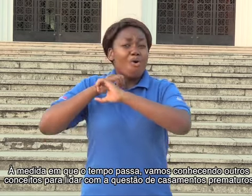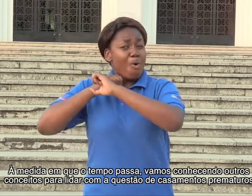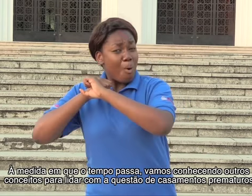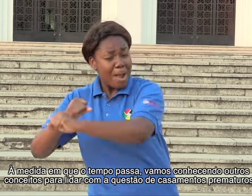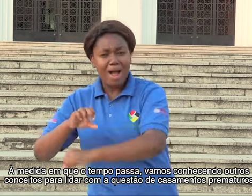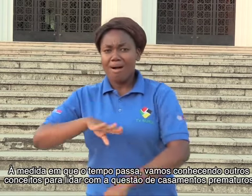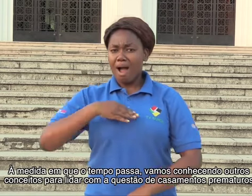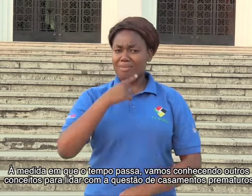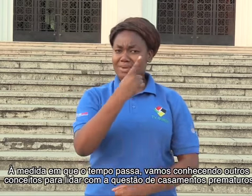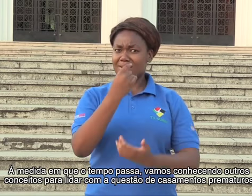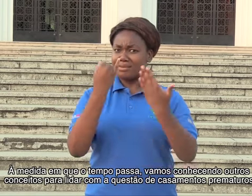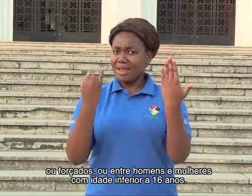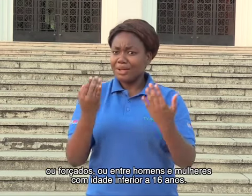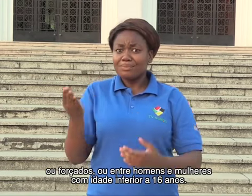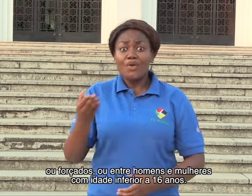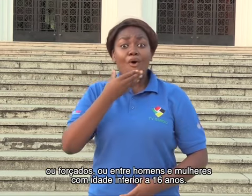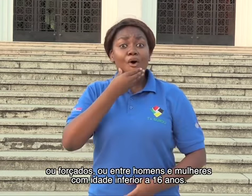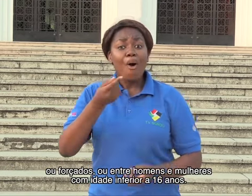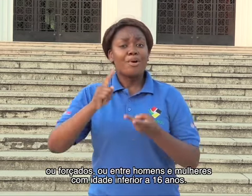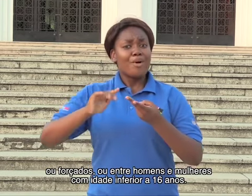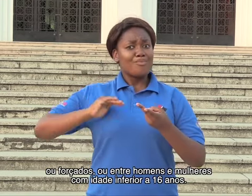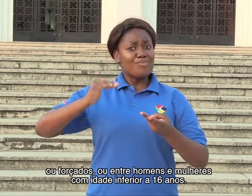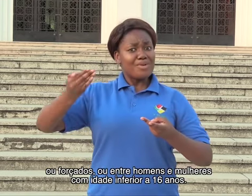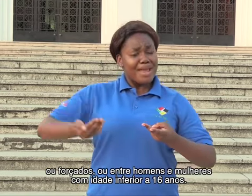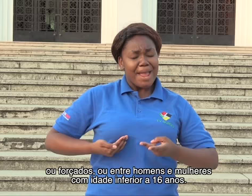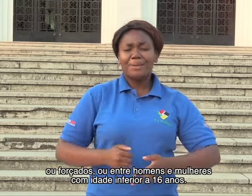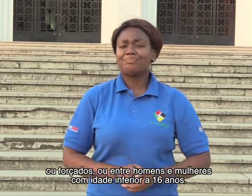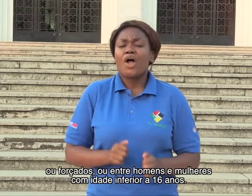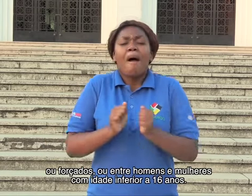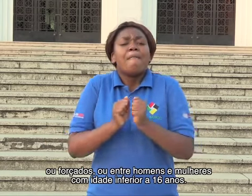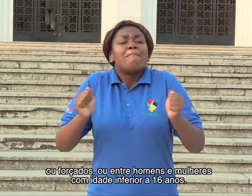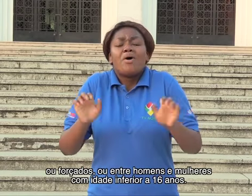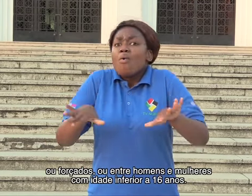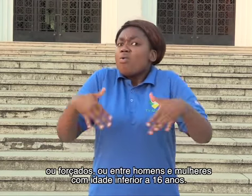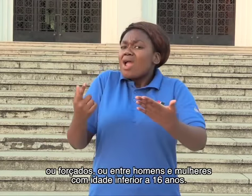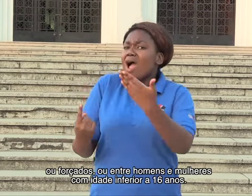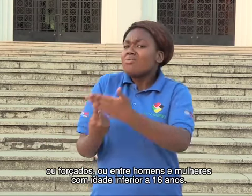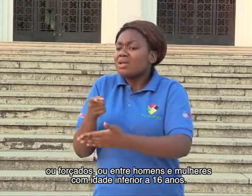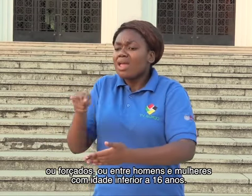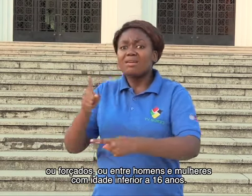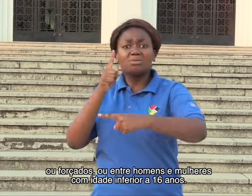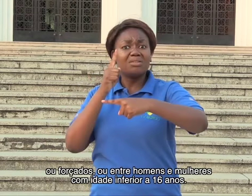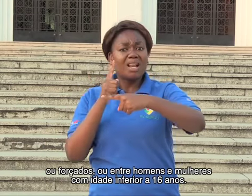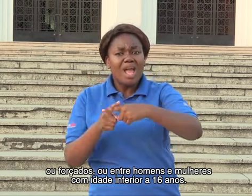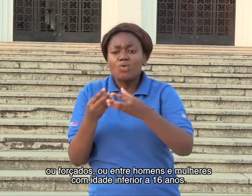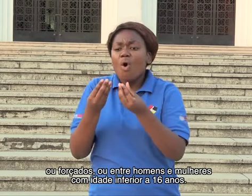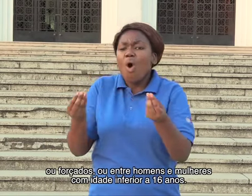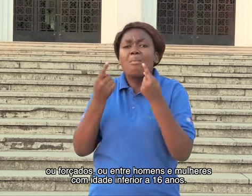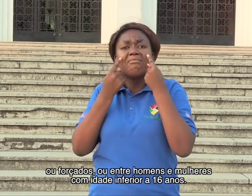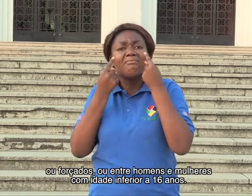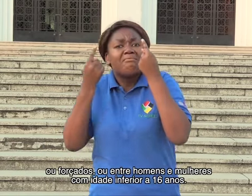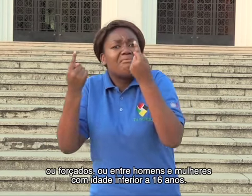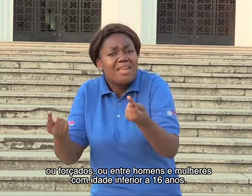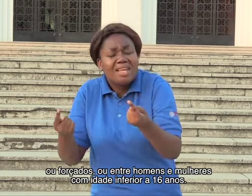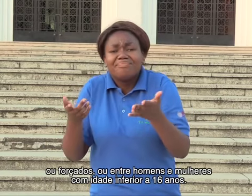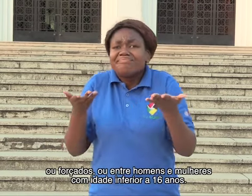com a questão de casamentos prematuros ou forçados ou entre homens e mulheres com idades inferiores a